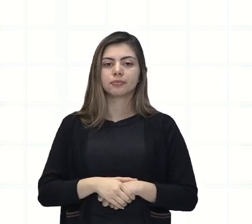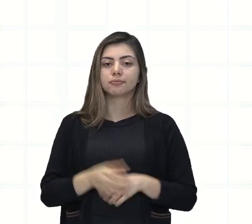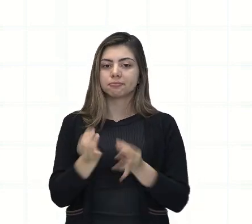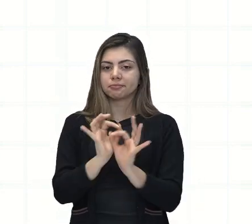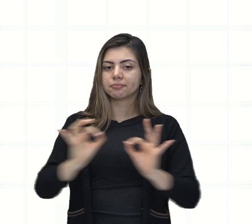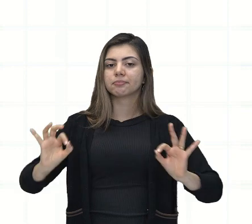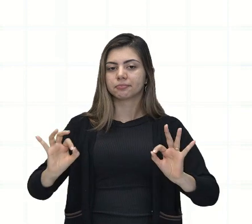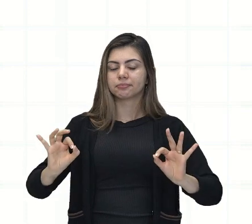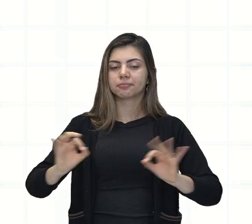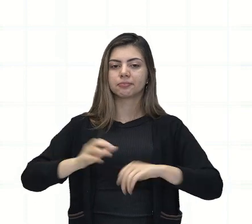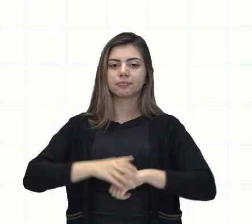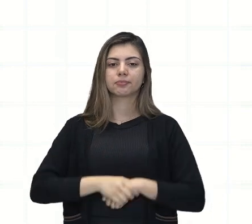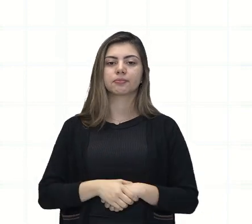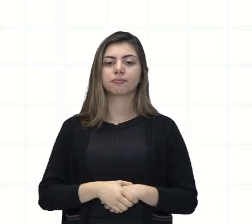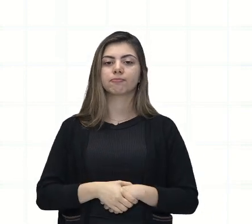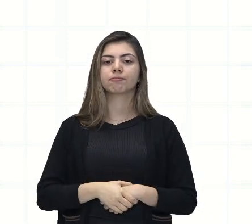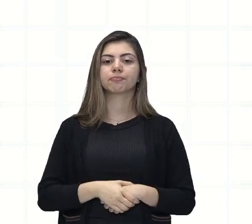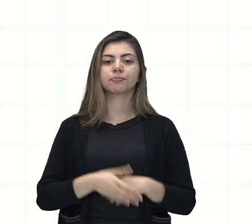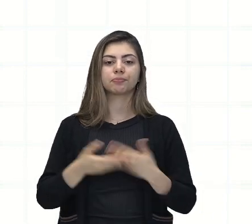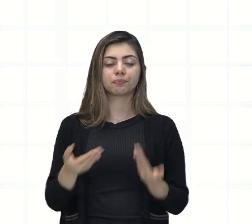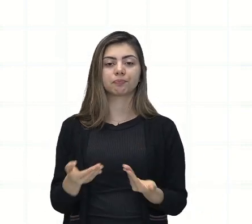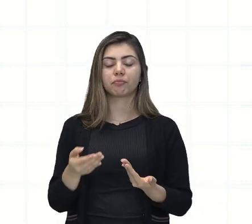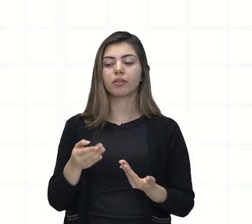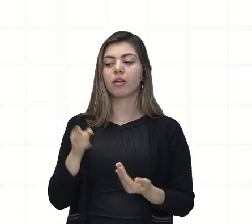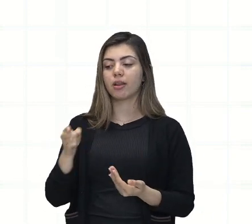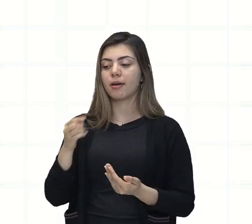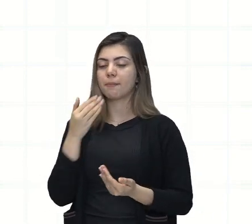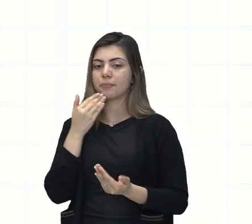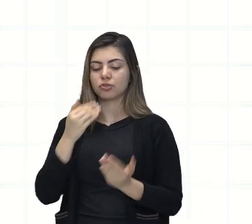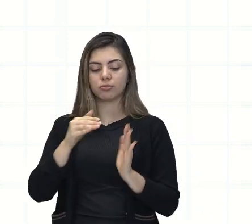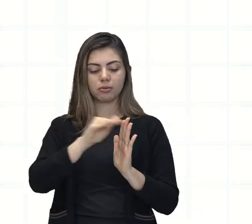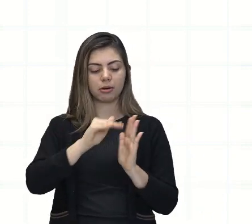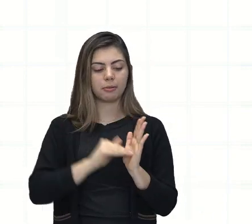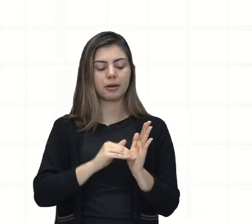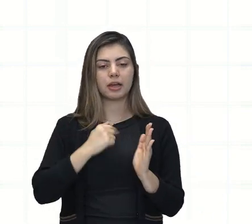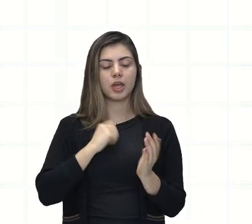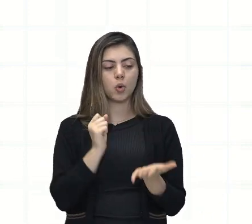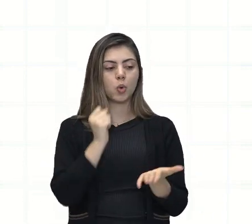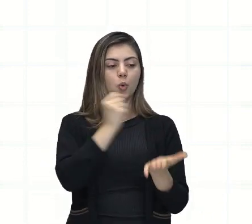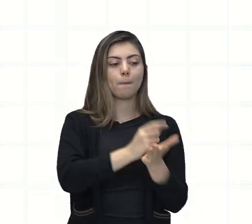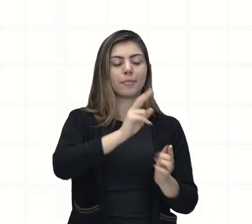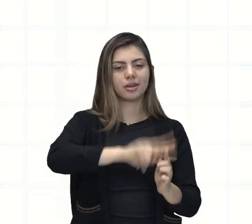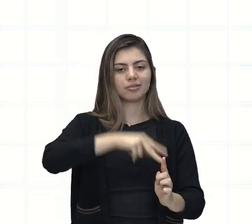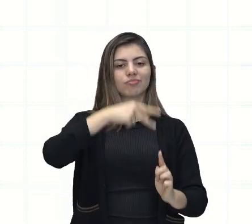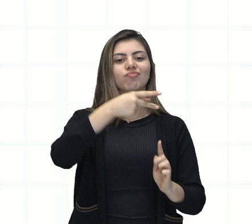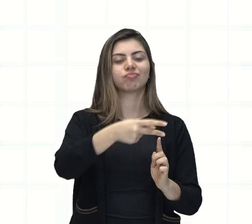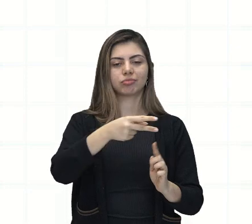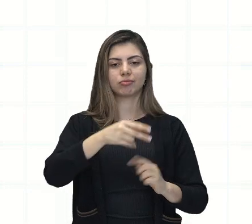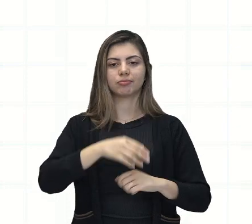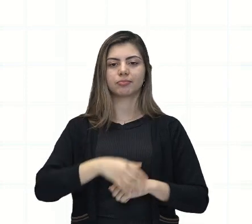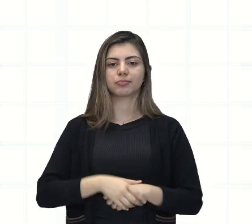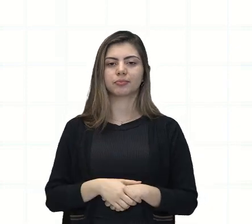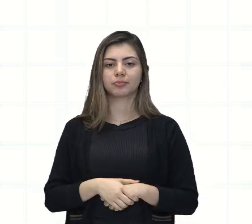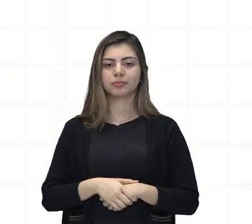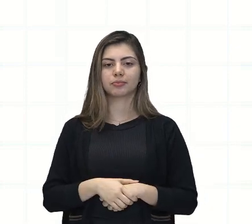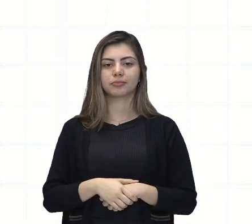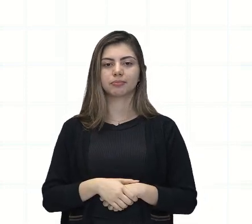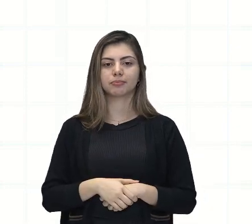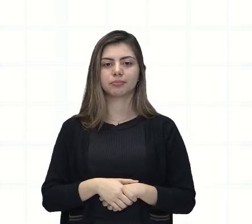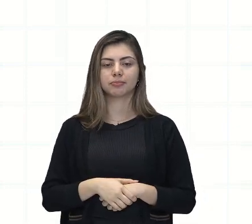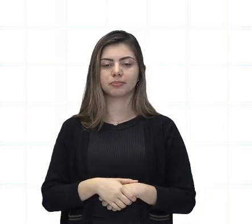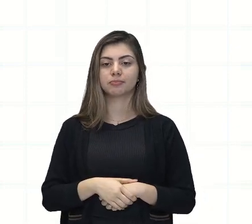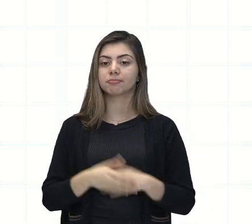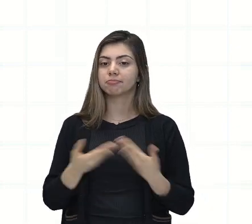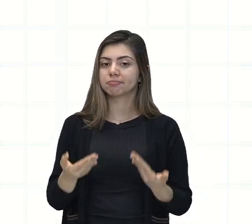aqui, comprei o dobro da quantidade perdida. Então,